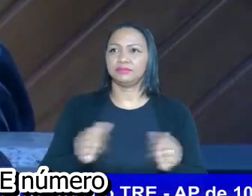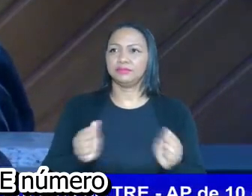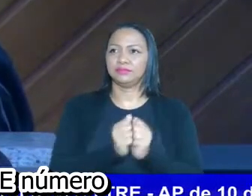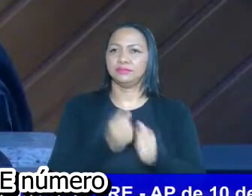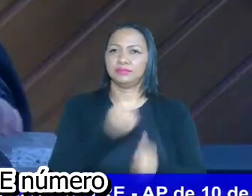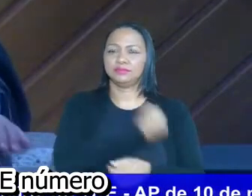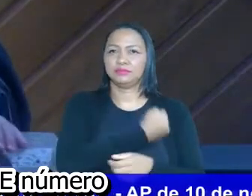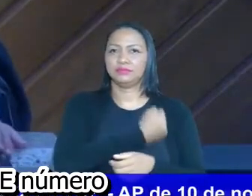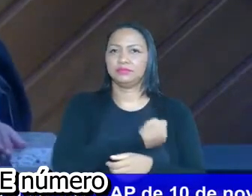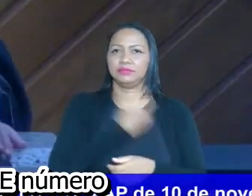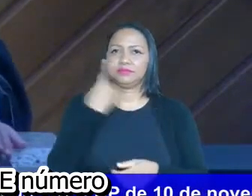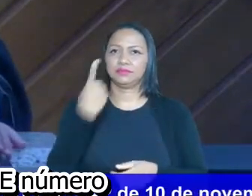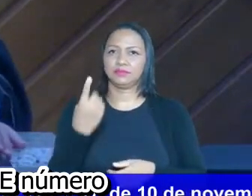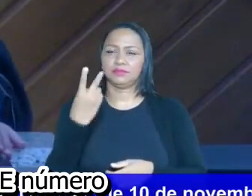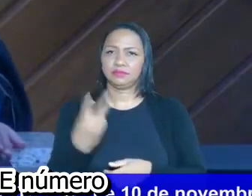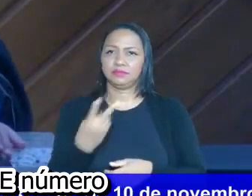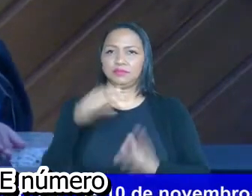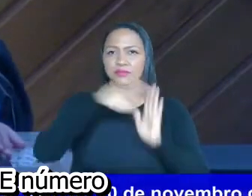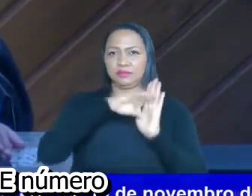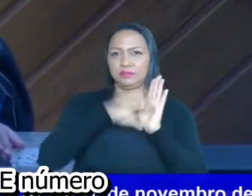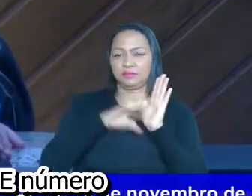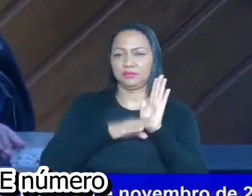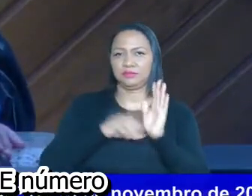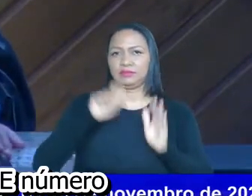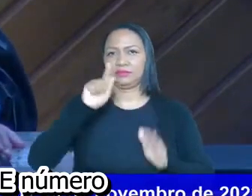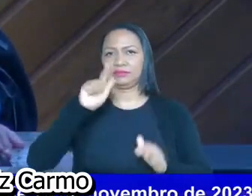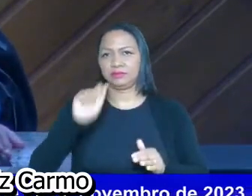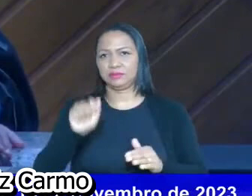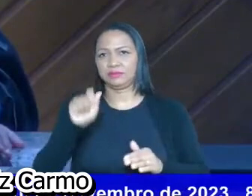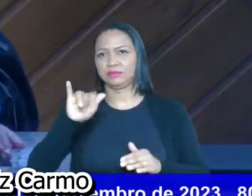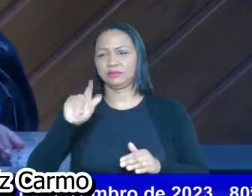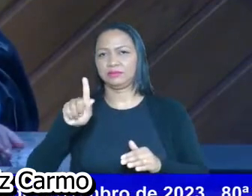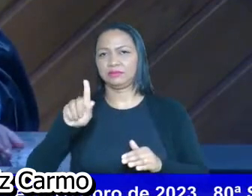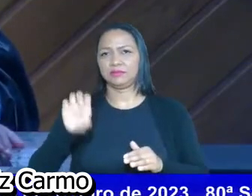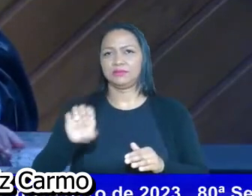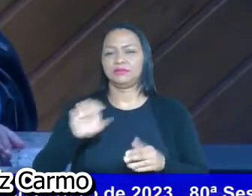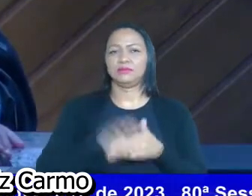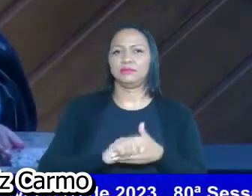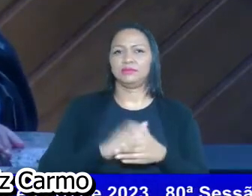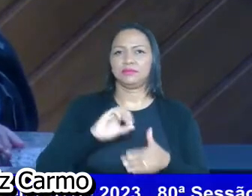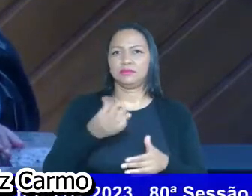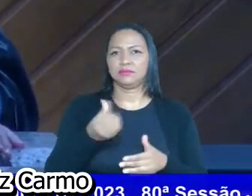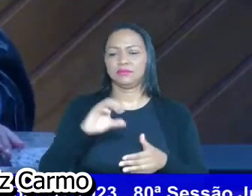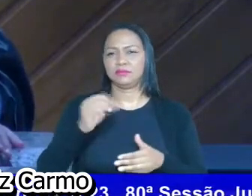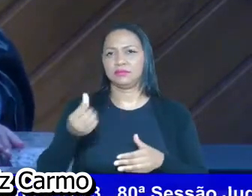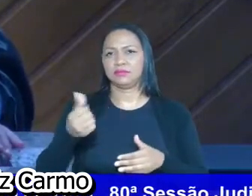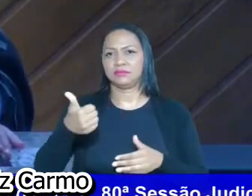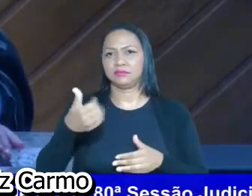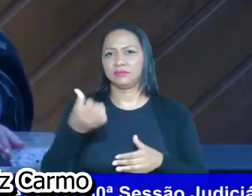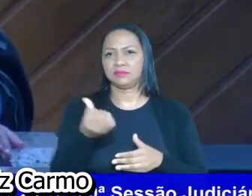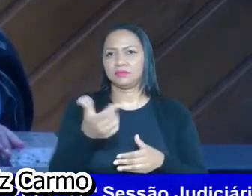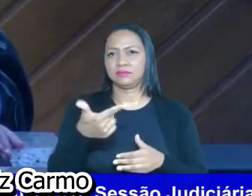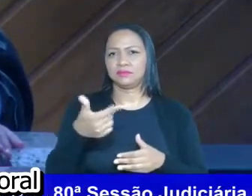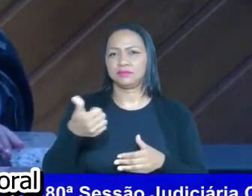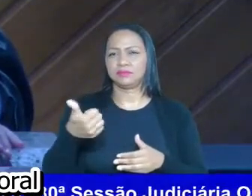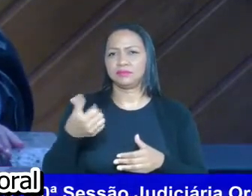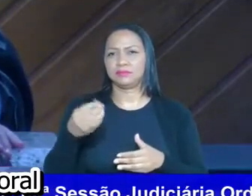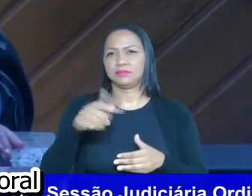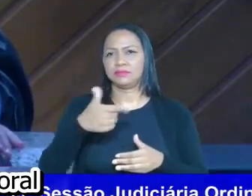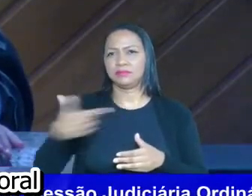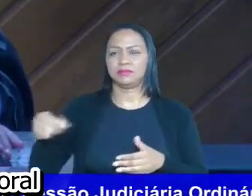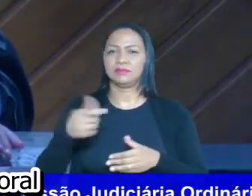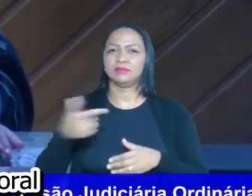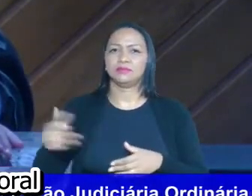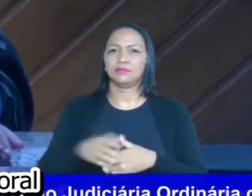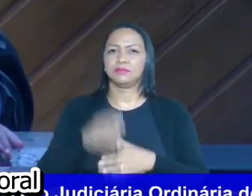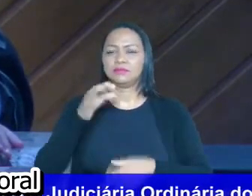conjunto, os itens 1 e 2 da pauta. A AIG número 0601660 de 2022, origem Macapá, relator